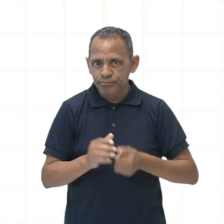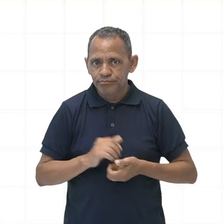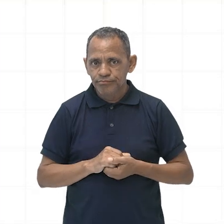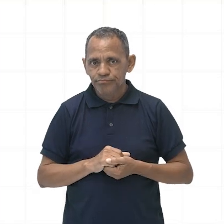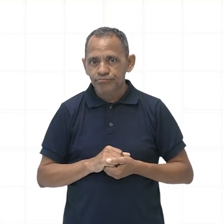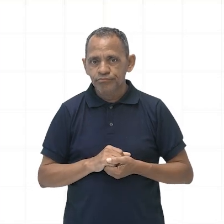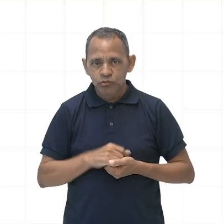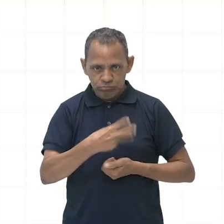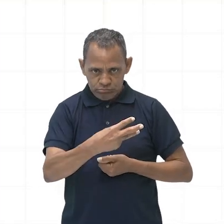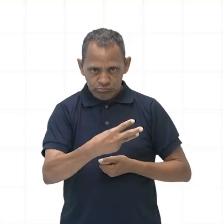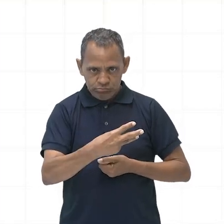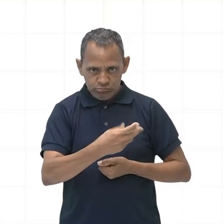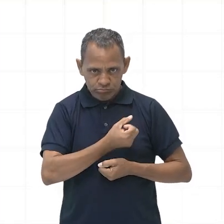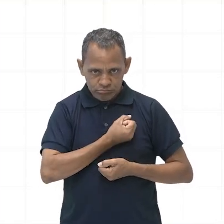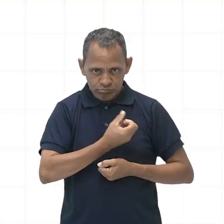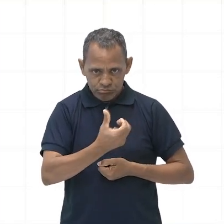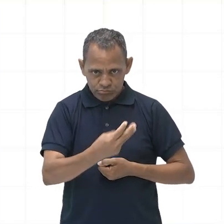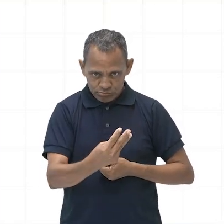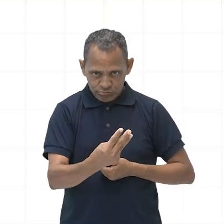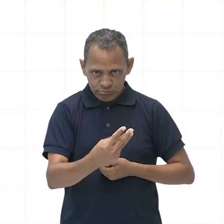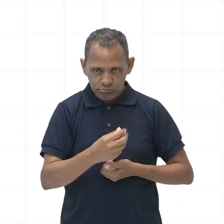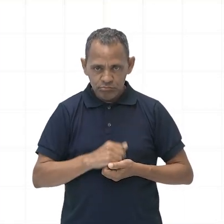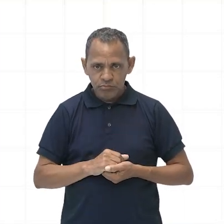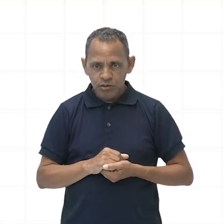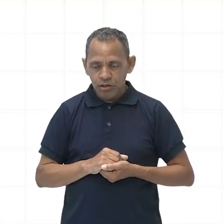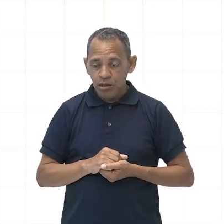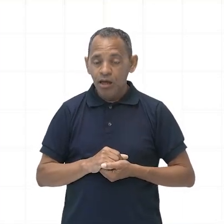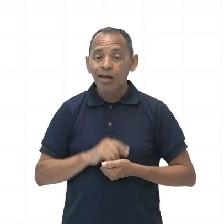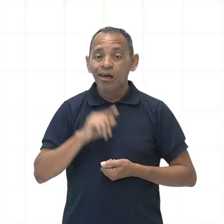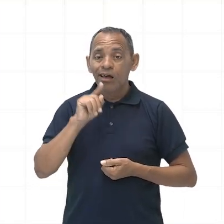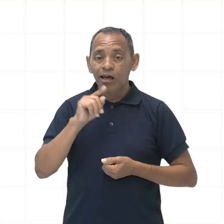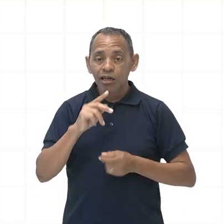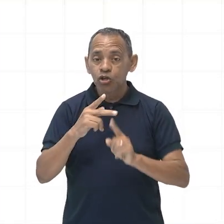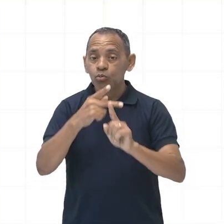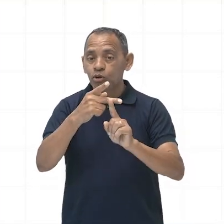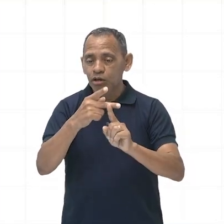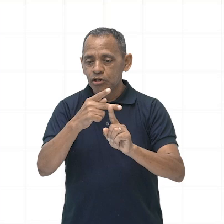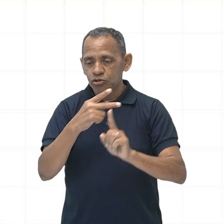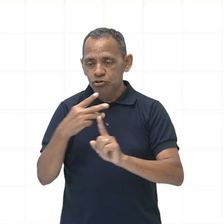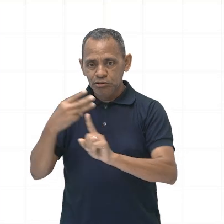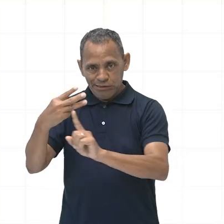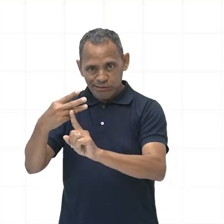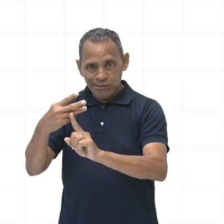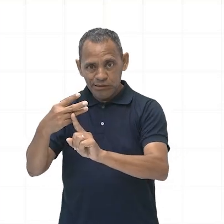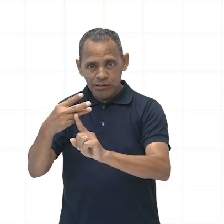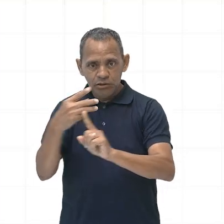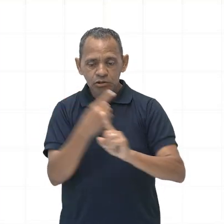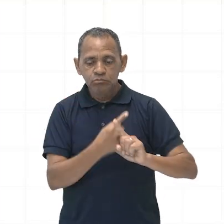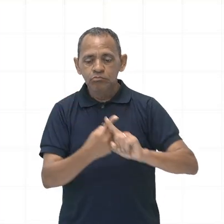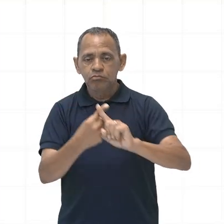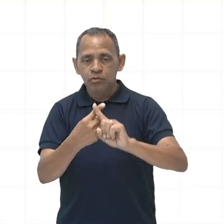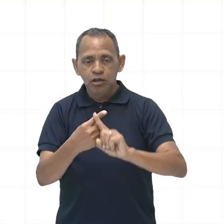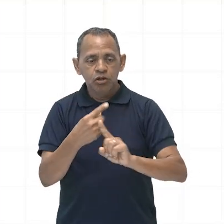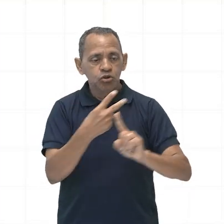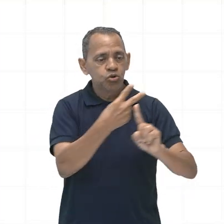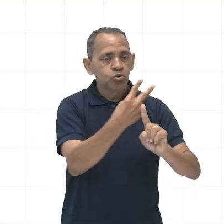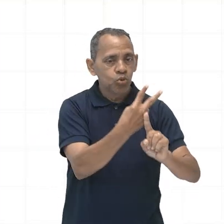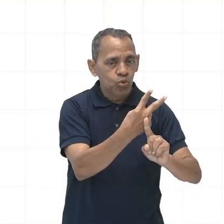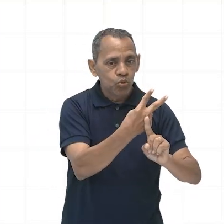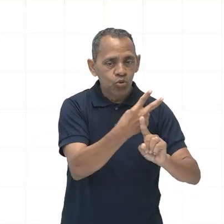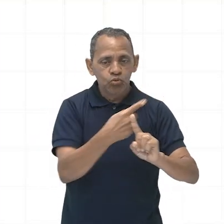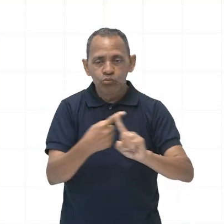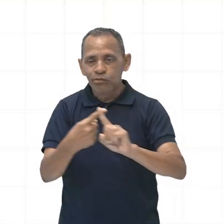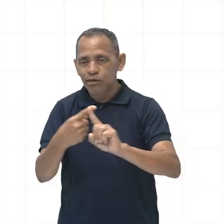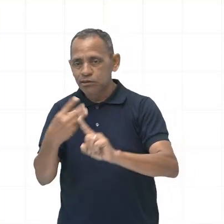o 3, que é a base, e a gente vai multiplicar esses expoentes. Então, somente multiplicar o 2